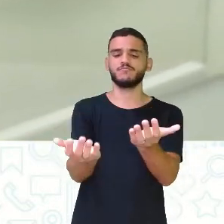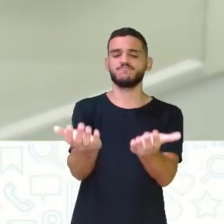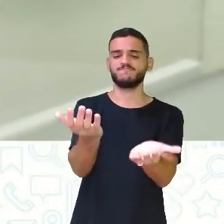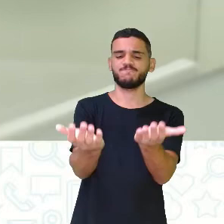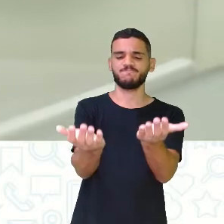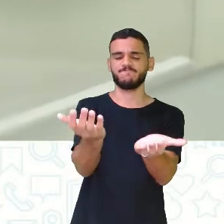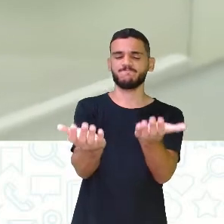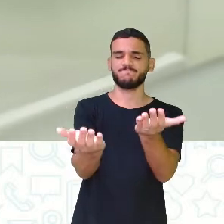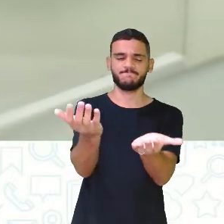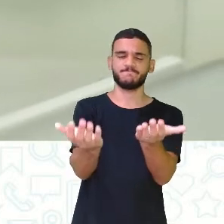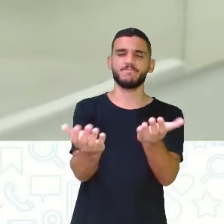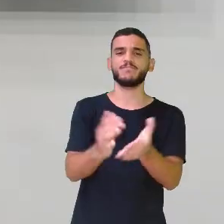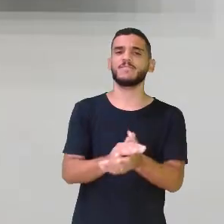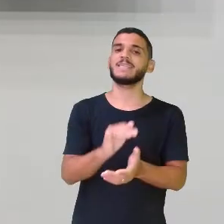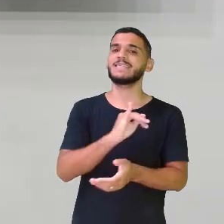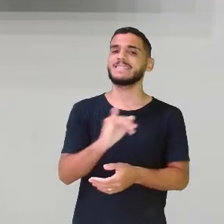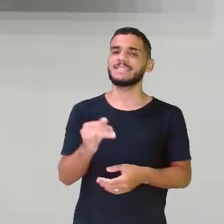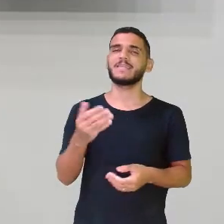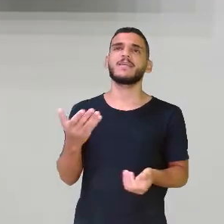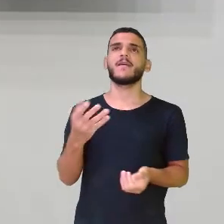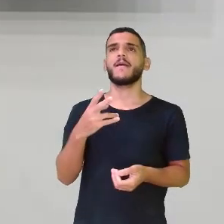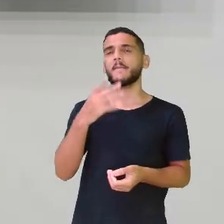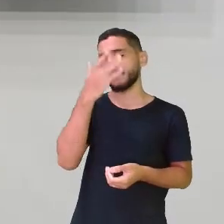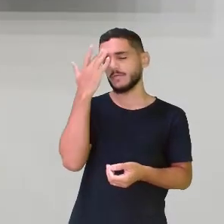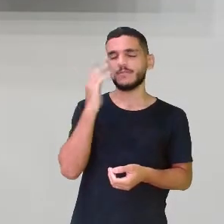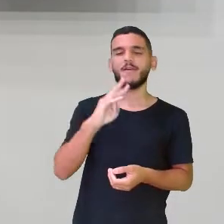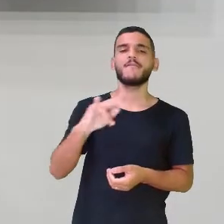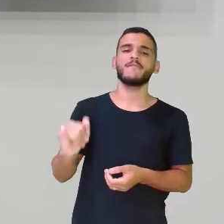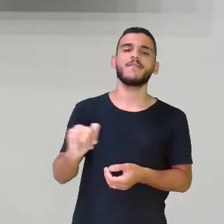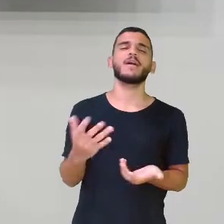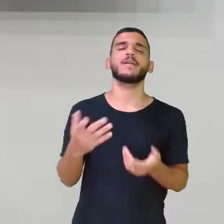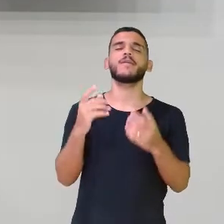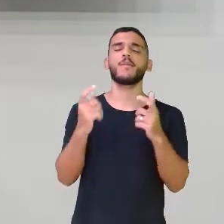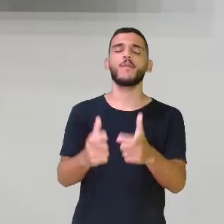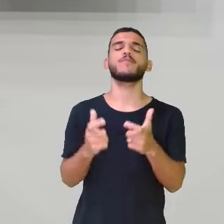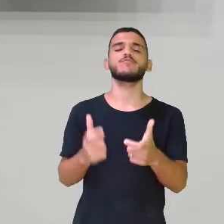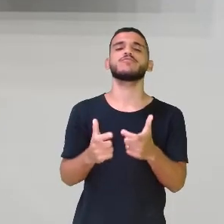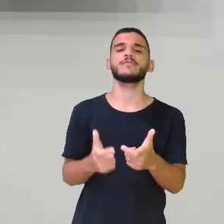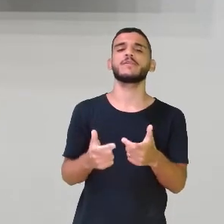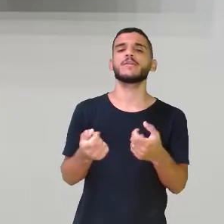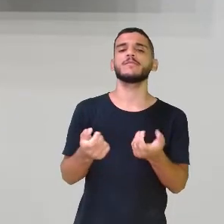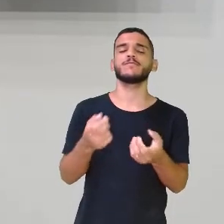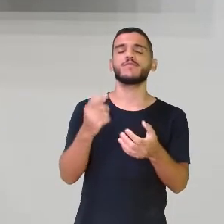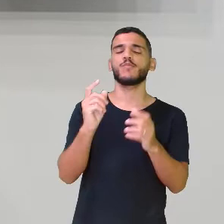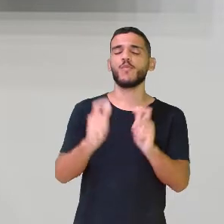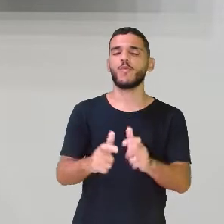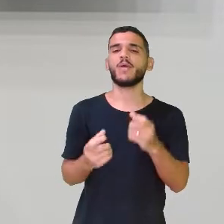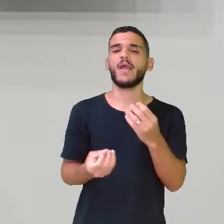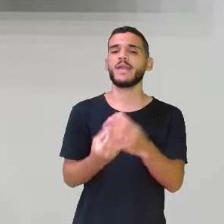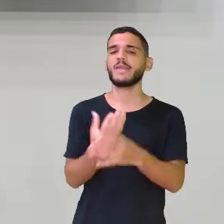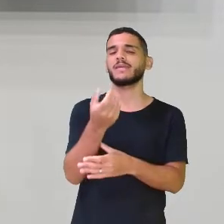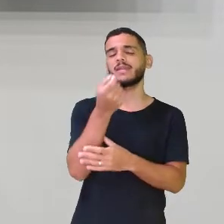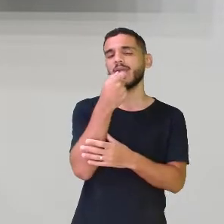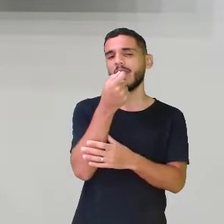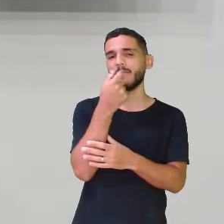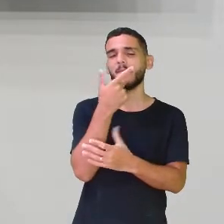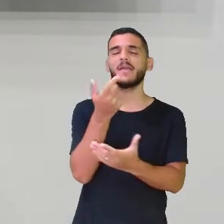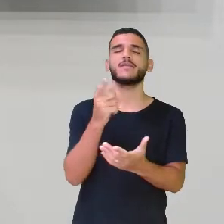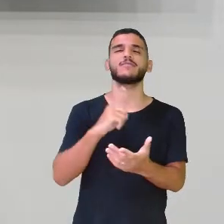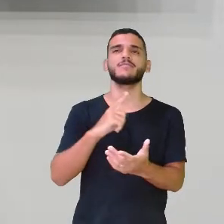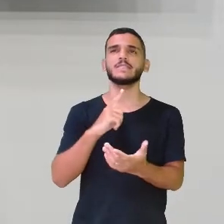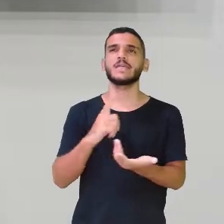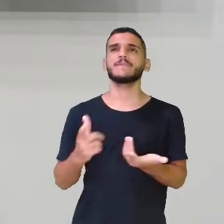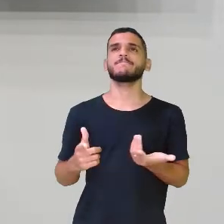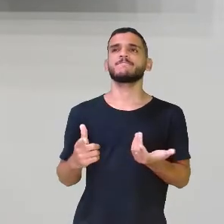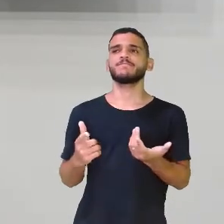for numa farmácia de manipulação, você vai ver uma balança diferente daquela balança que você